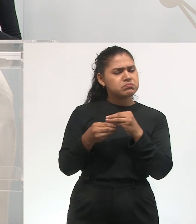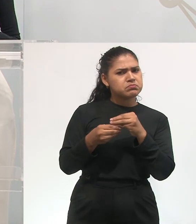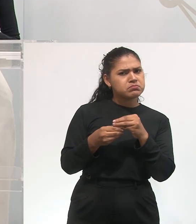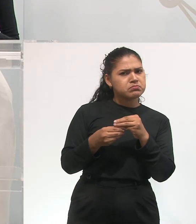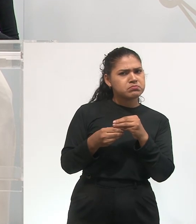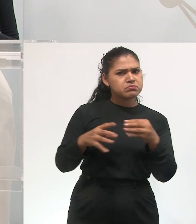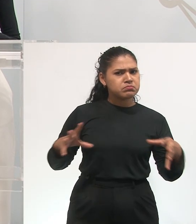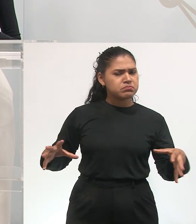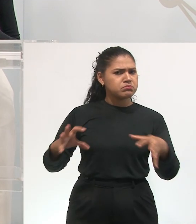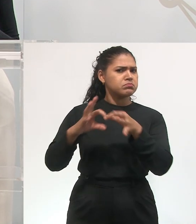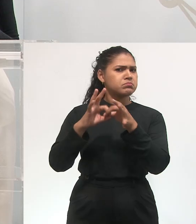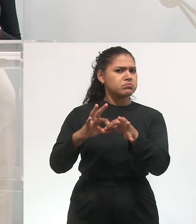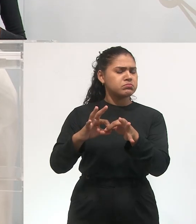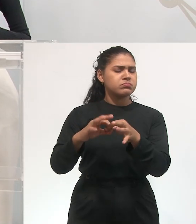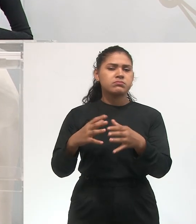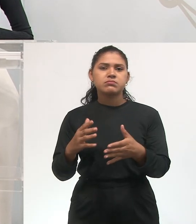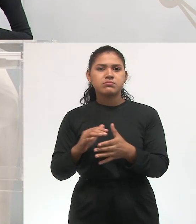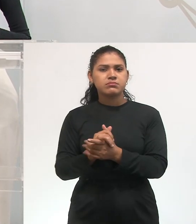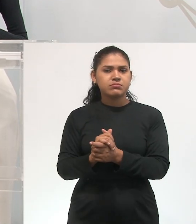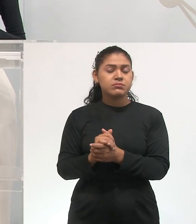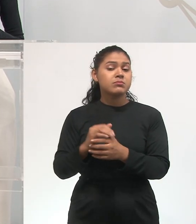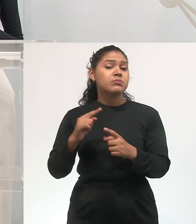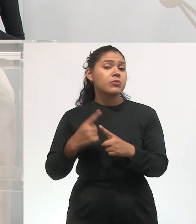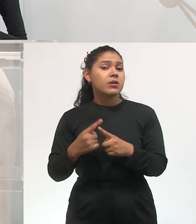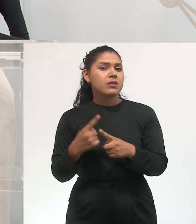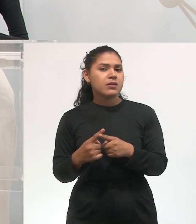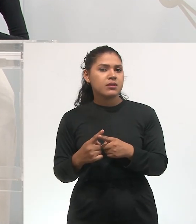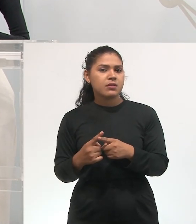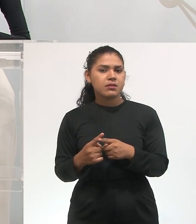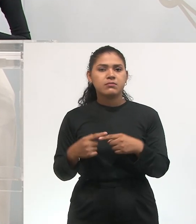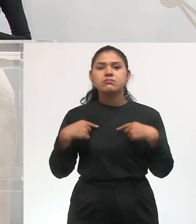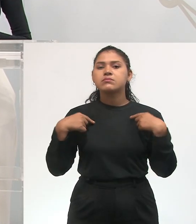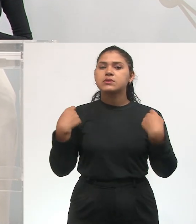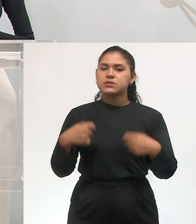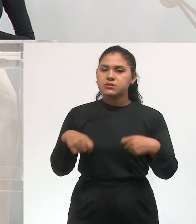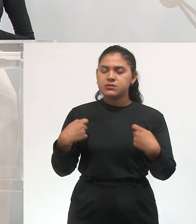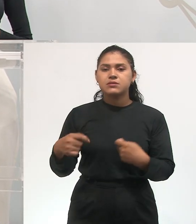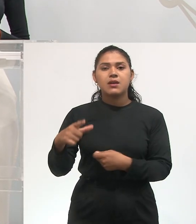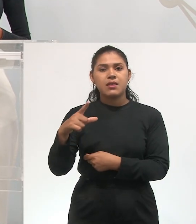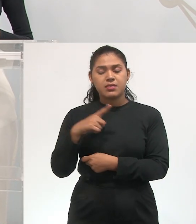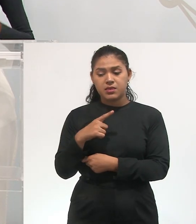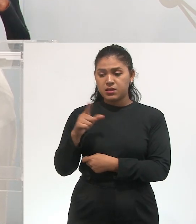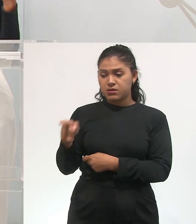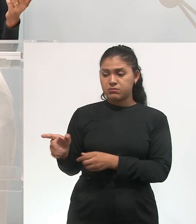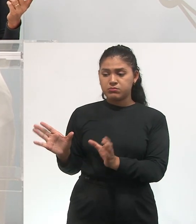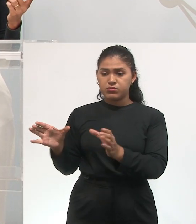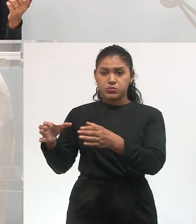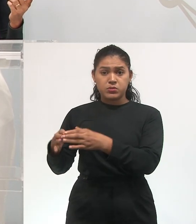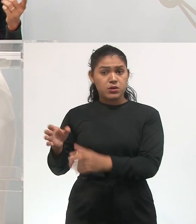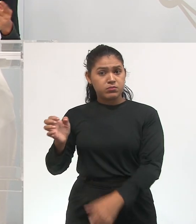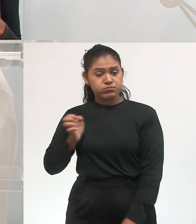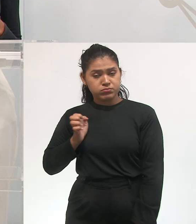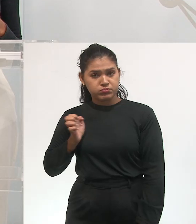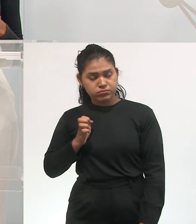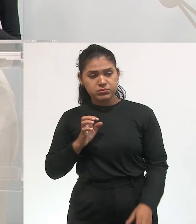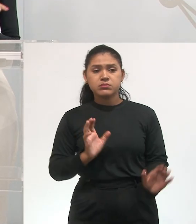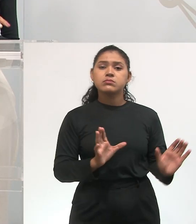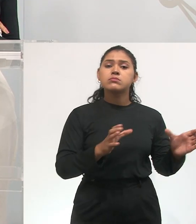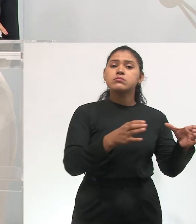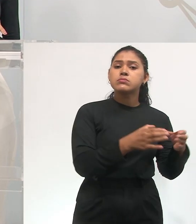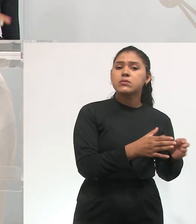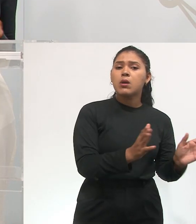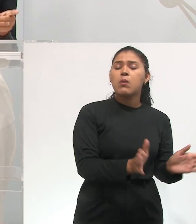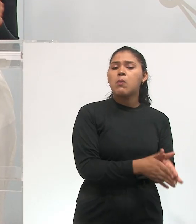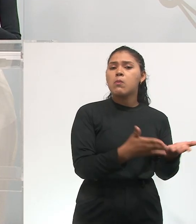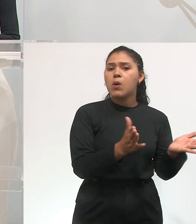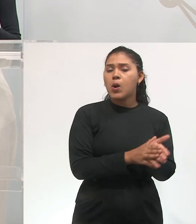são complementares porque uma só existe em função da outra, né? Só existe a classe que